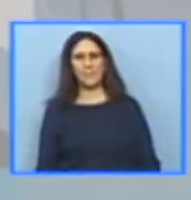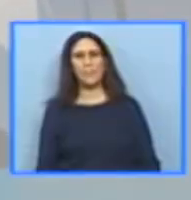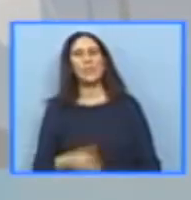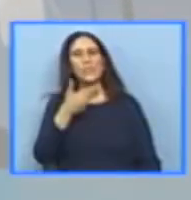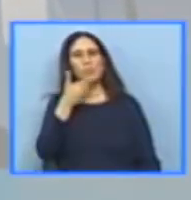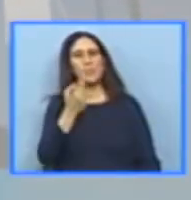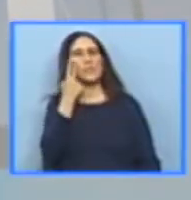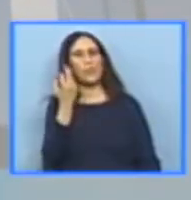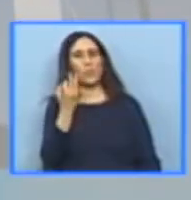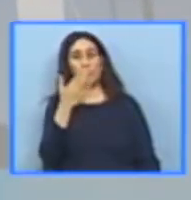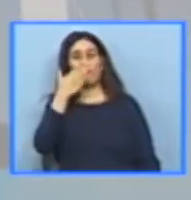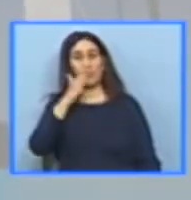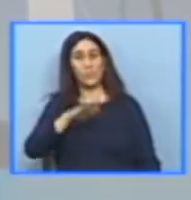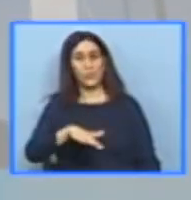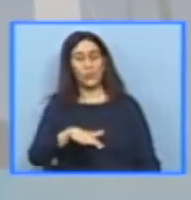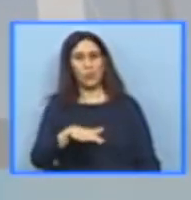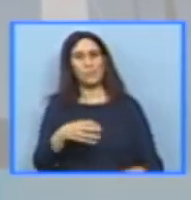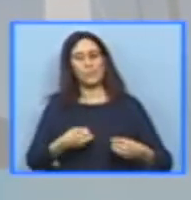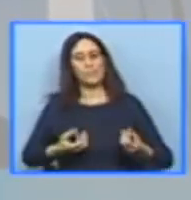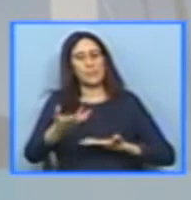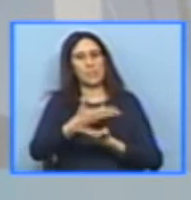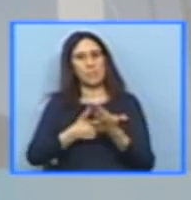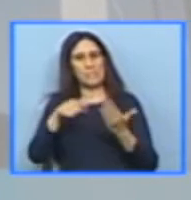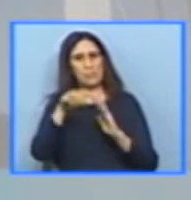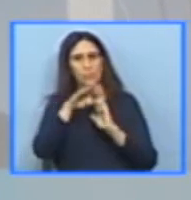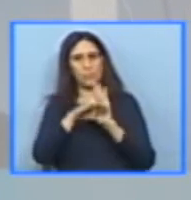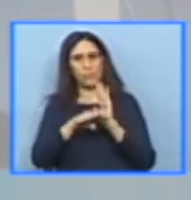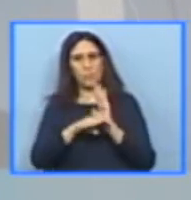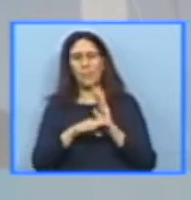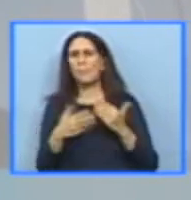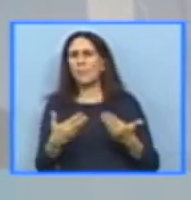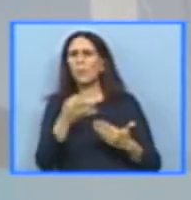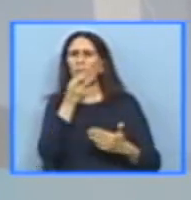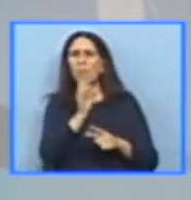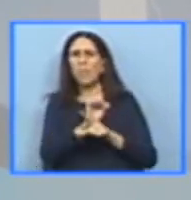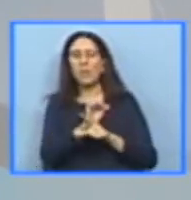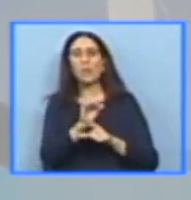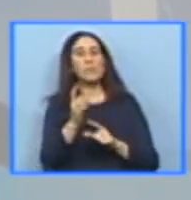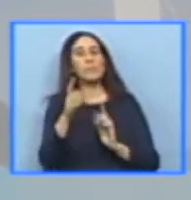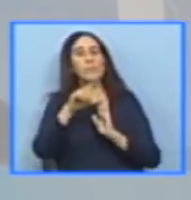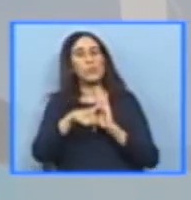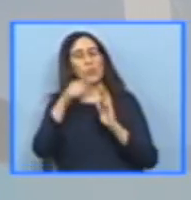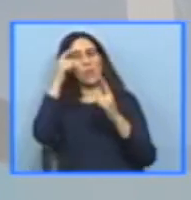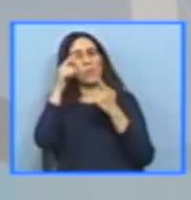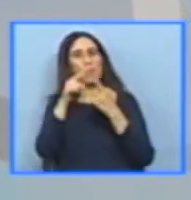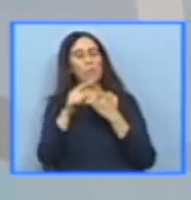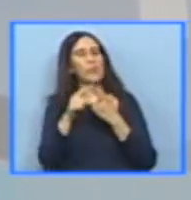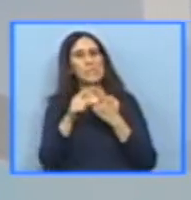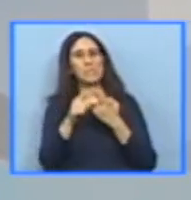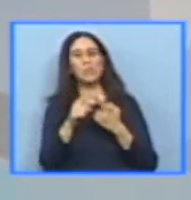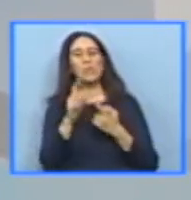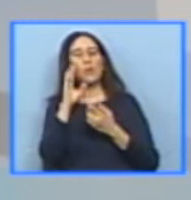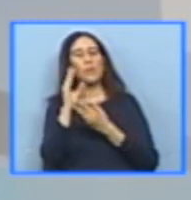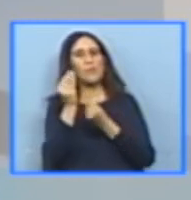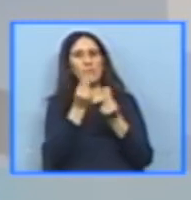Experiências vividas pelos mais novos que partilhamos neste programa. Agora falamos sobre projetos que têm por objetivo dar qualidade